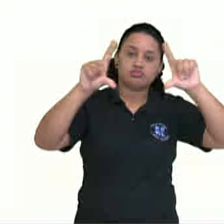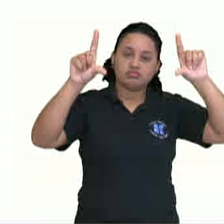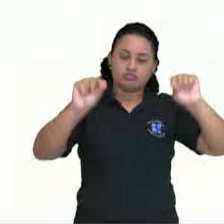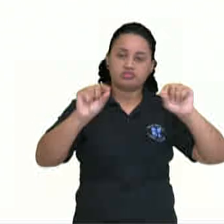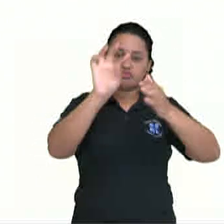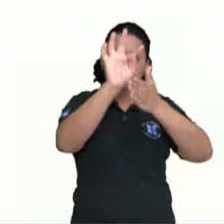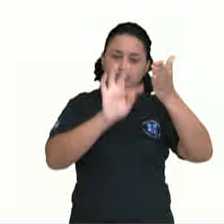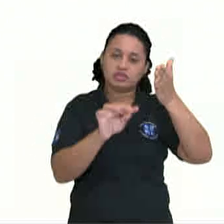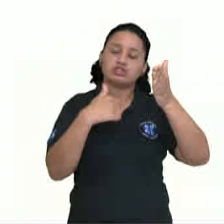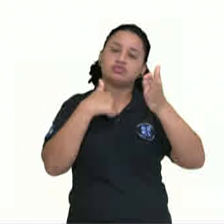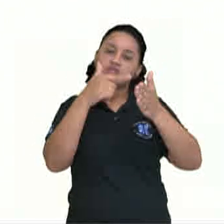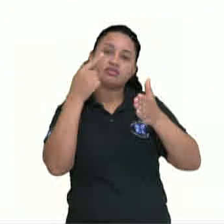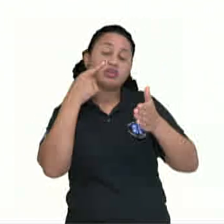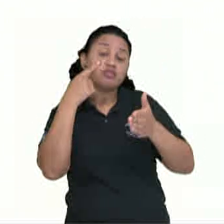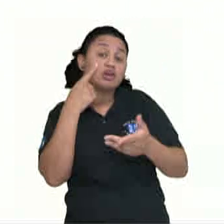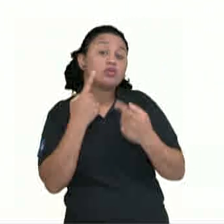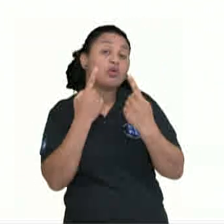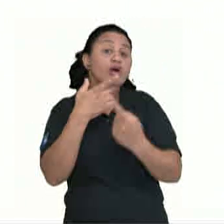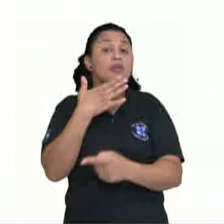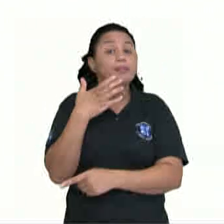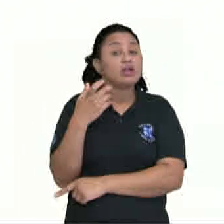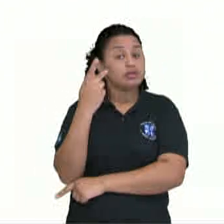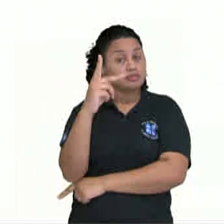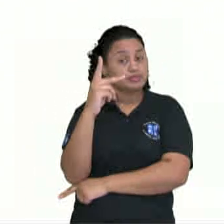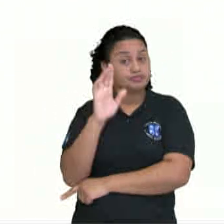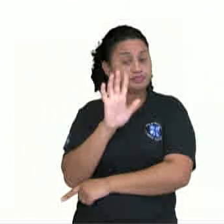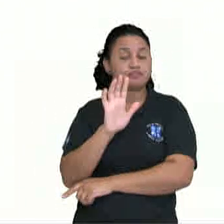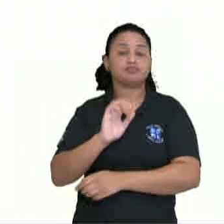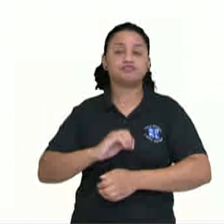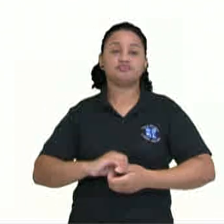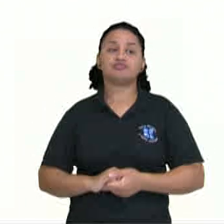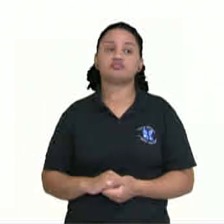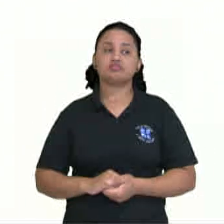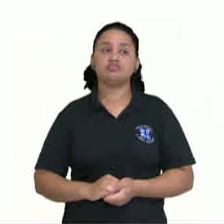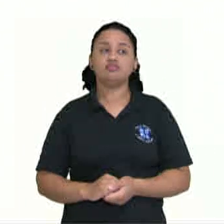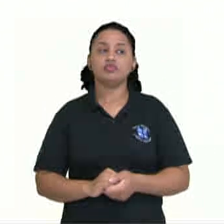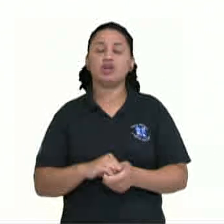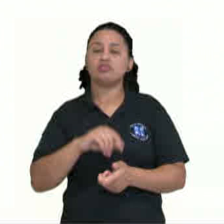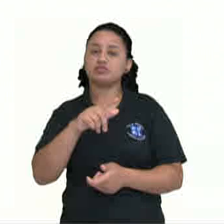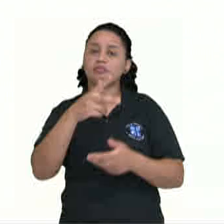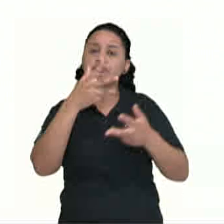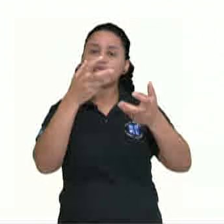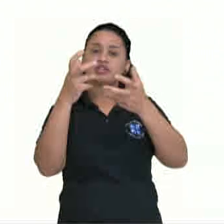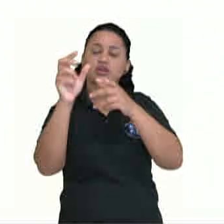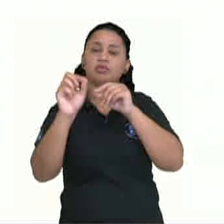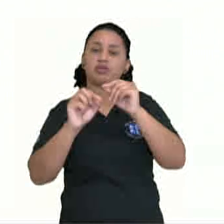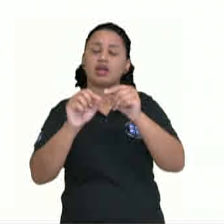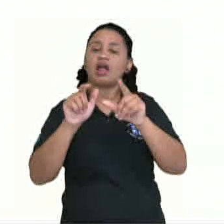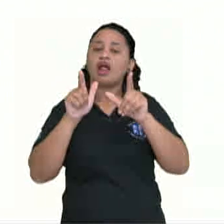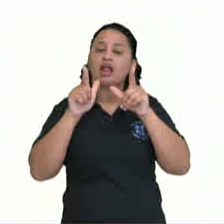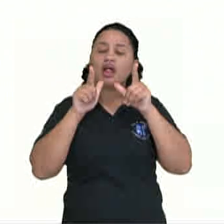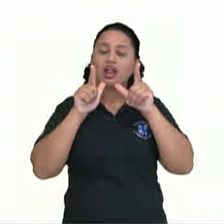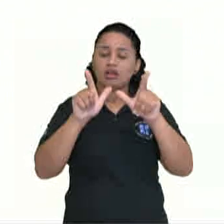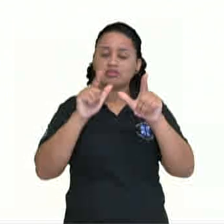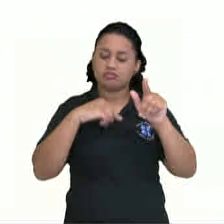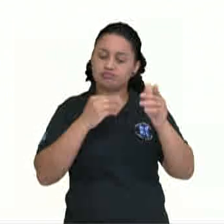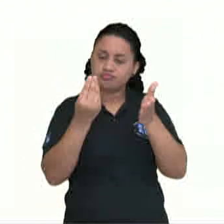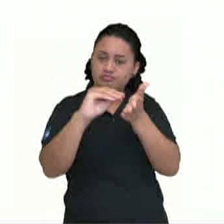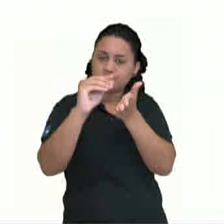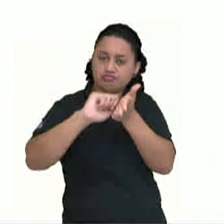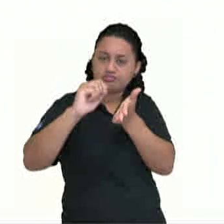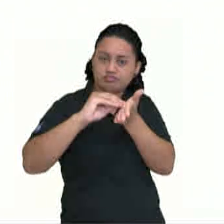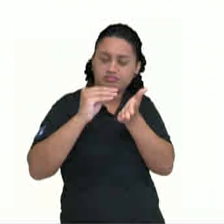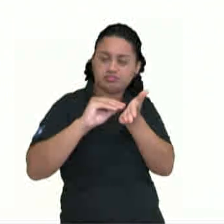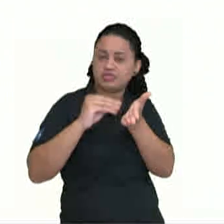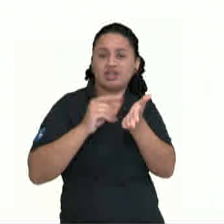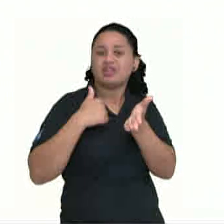você vai testando o que funciona melhor para você. Você deve ter notado que a língua aqui empregada não está em conformidade